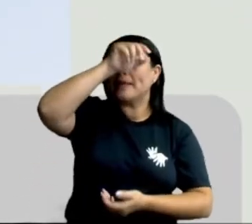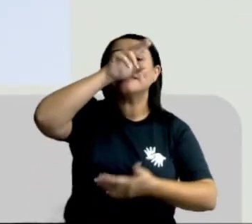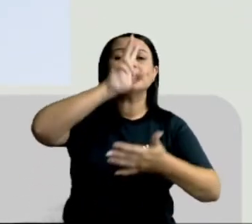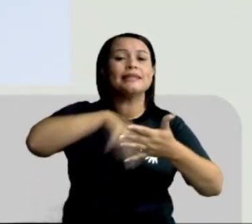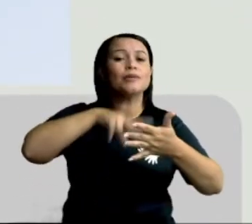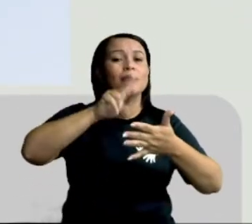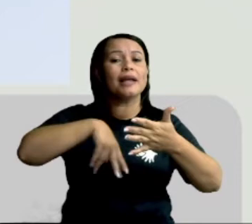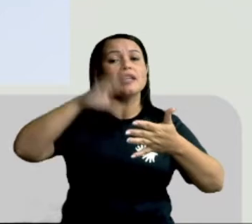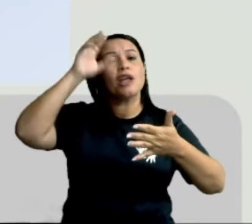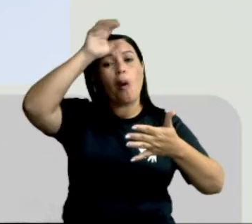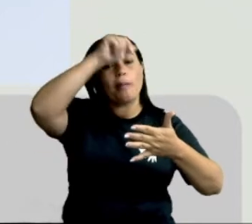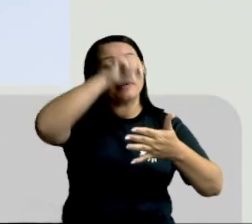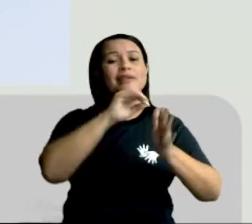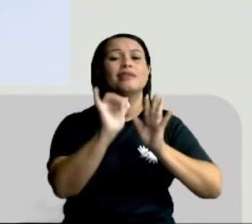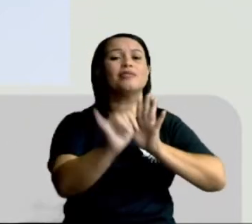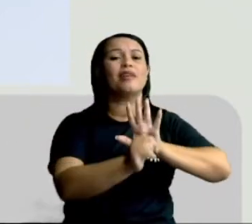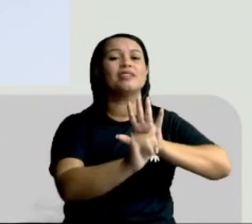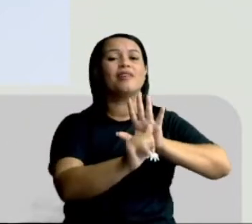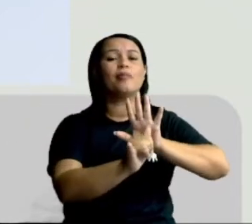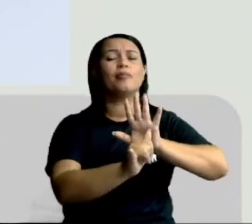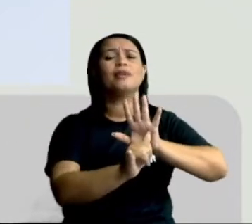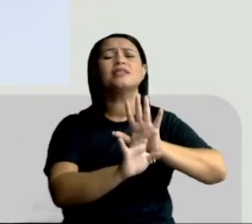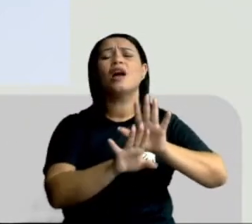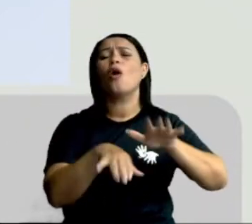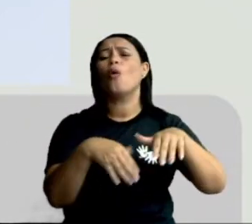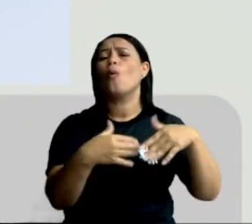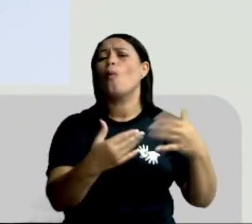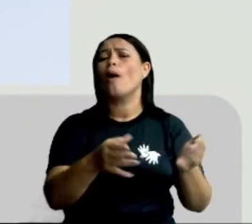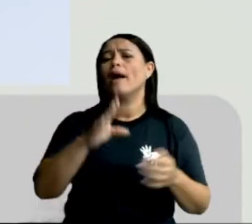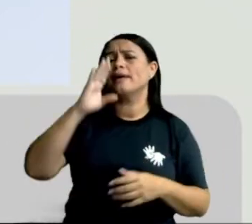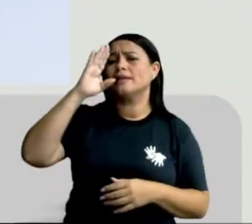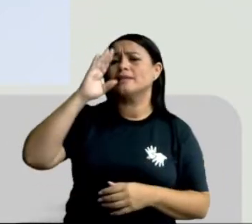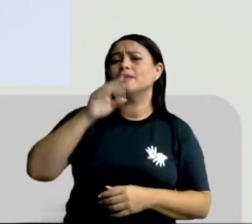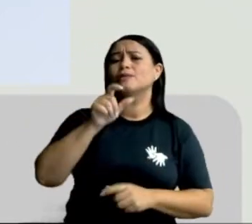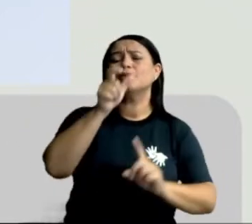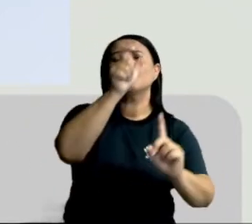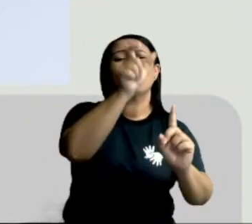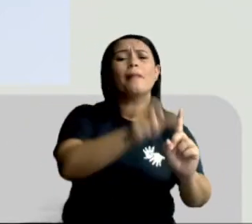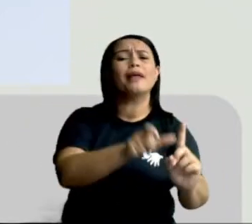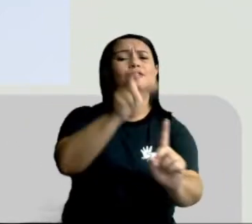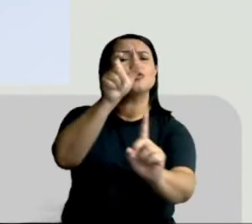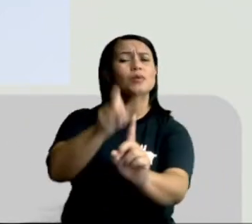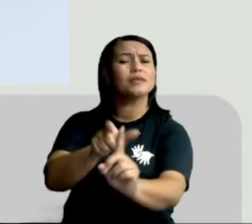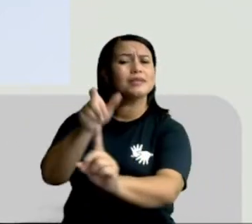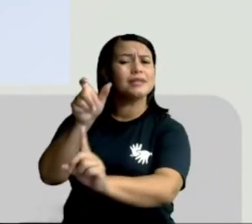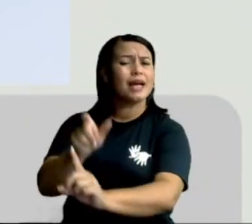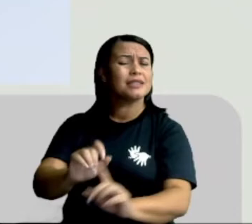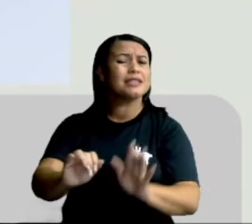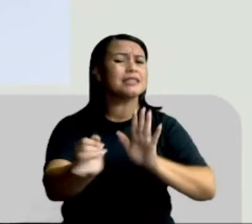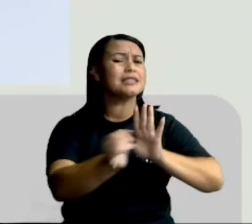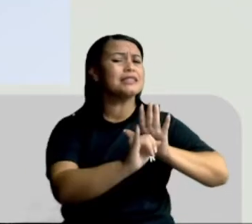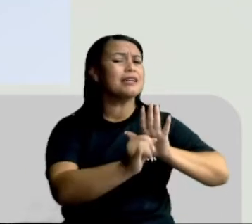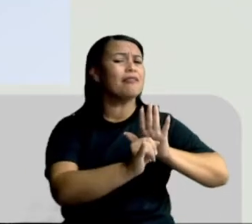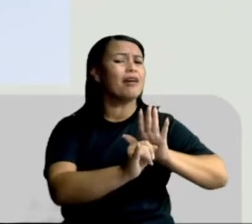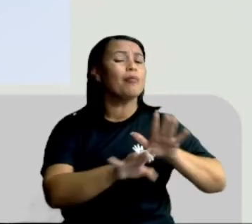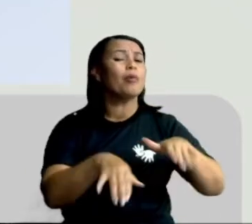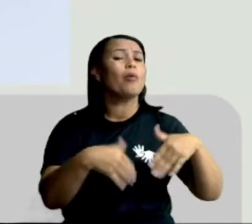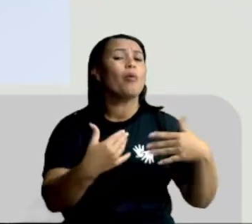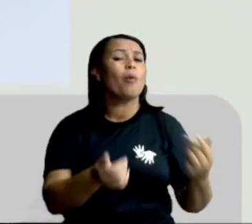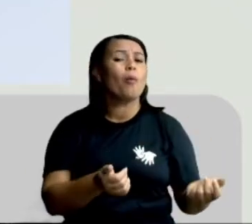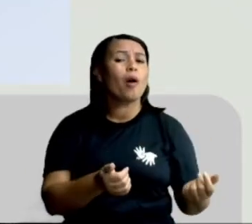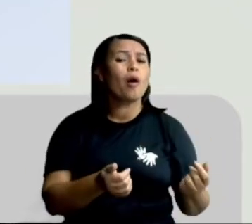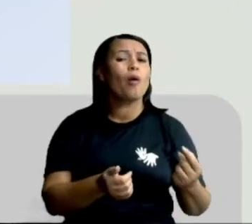lendo e compreendendo as fábulas. Quais os personagens da fábula? Está lá na fábula. Quais são os